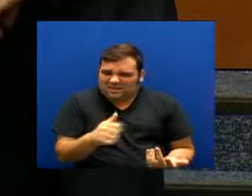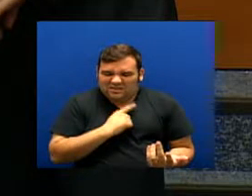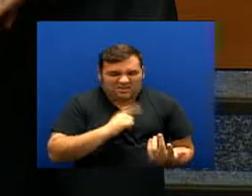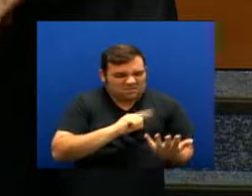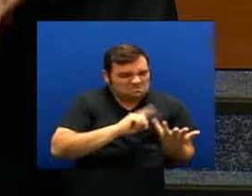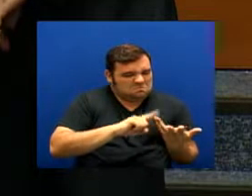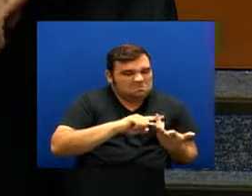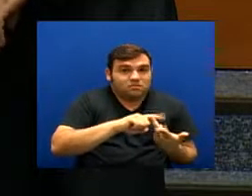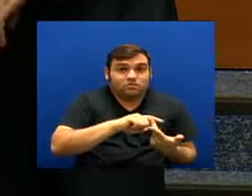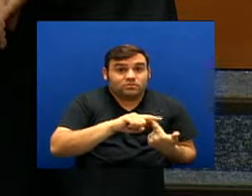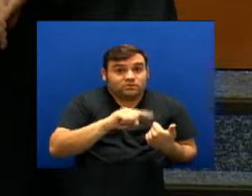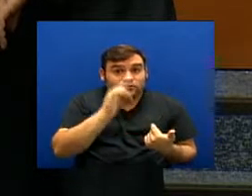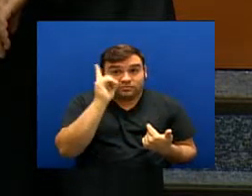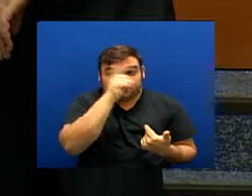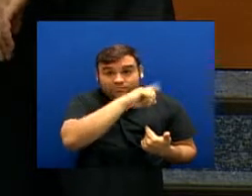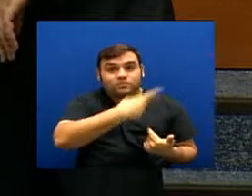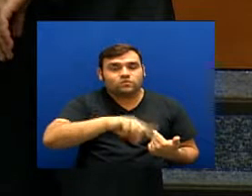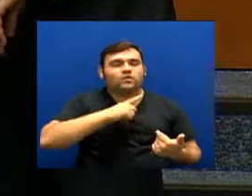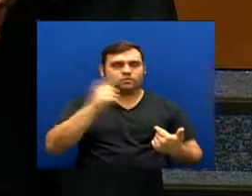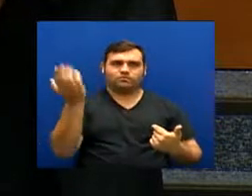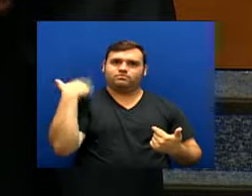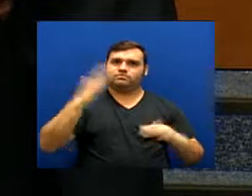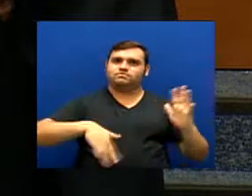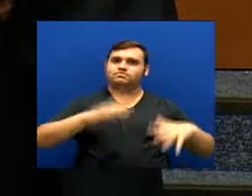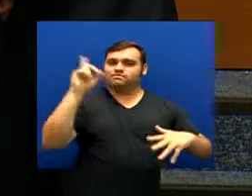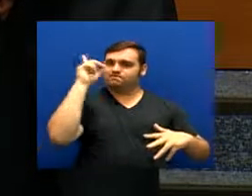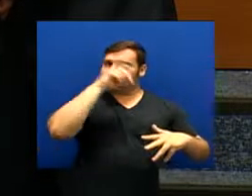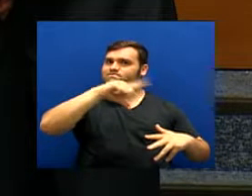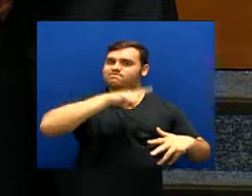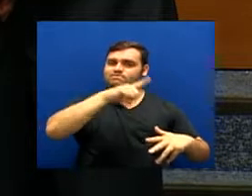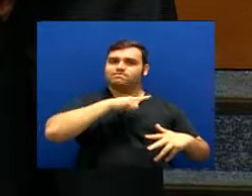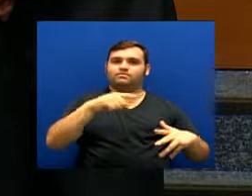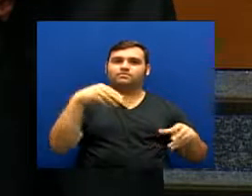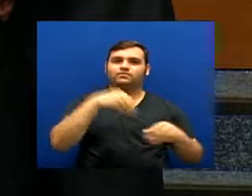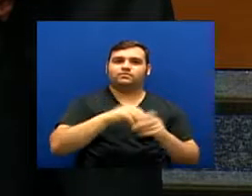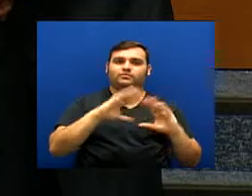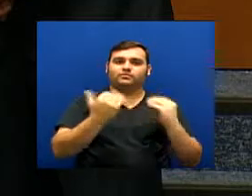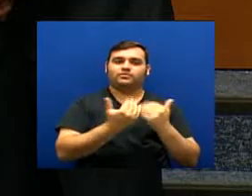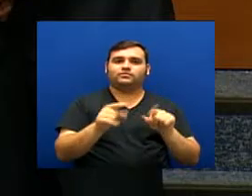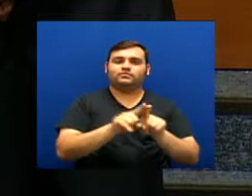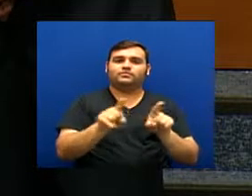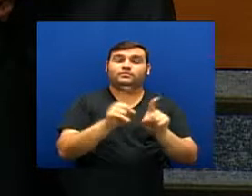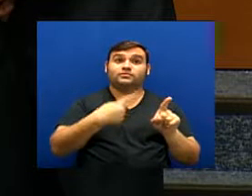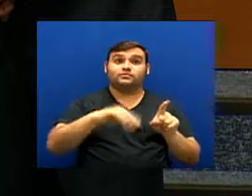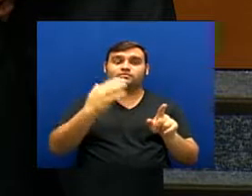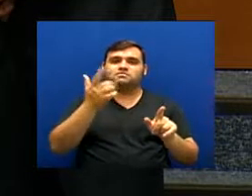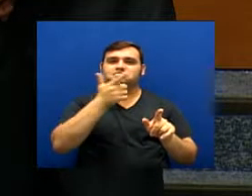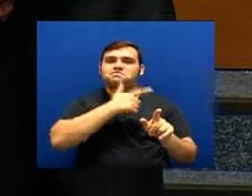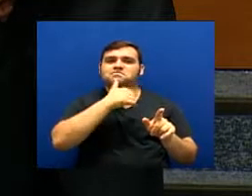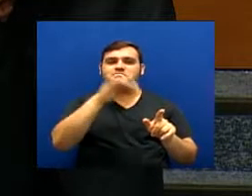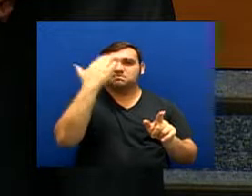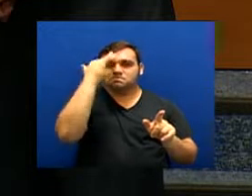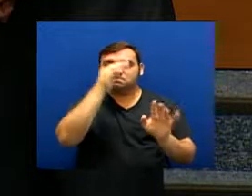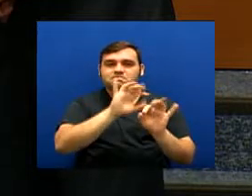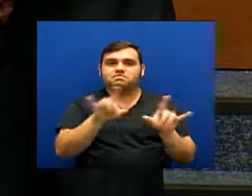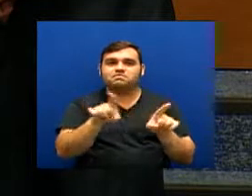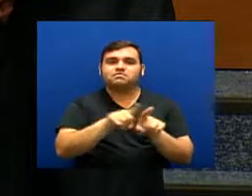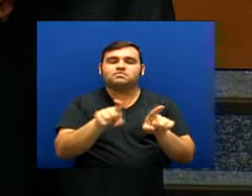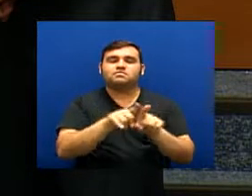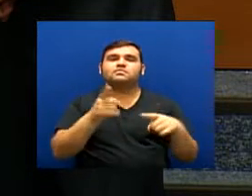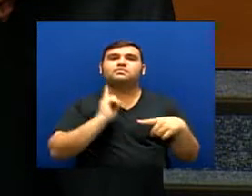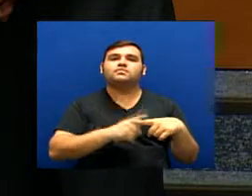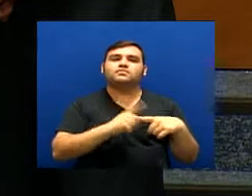Bom, eu quero agradecer muito mesmo essa homenagem, né? Como a gente fala, primeiramente a Deus e a toda a minha família,